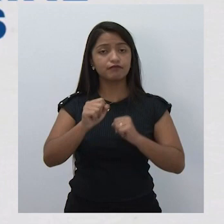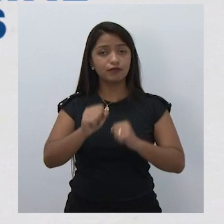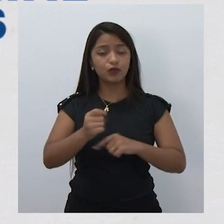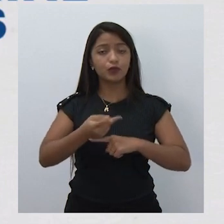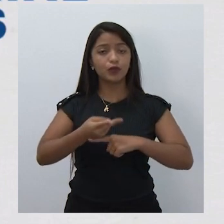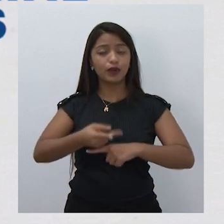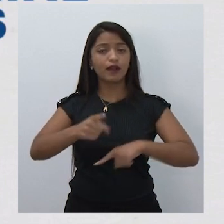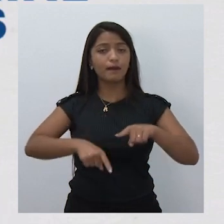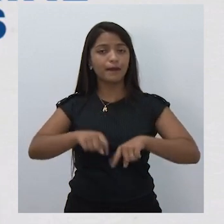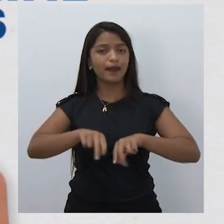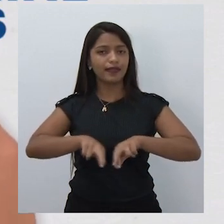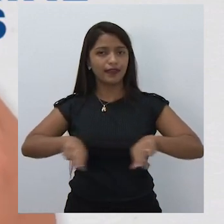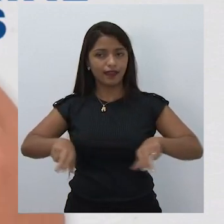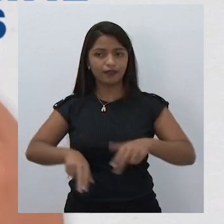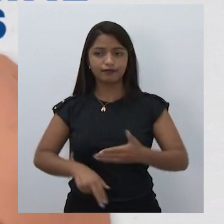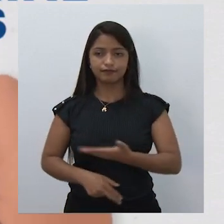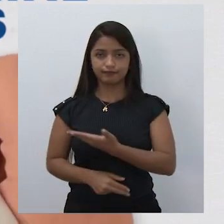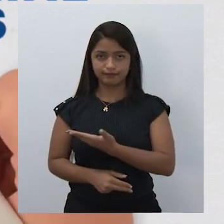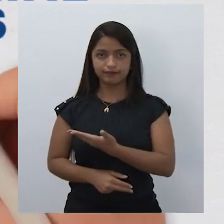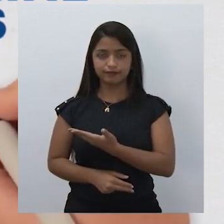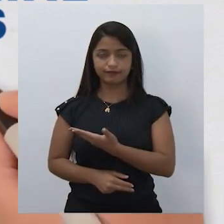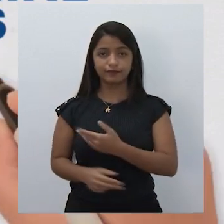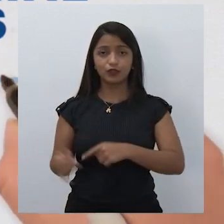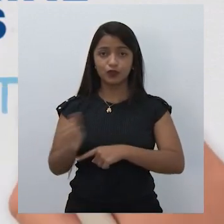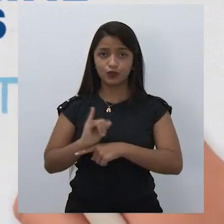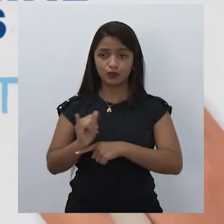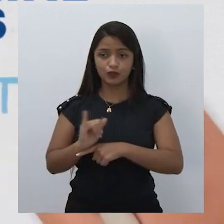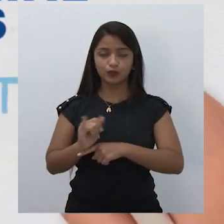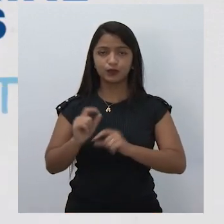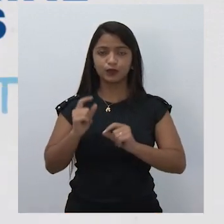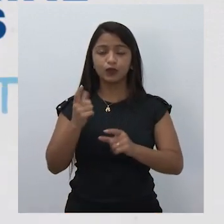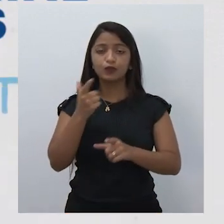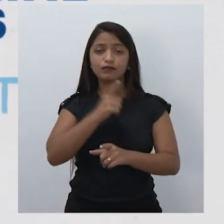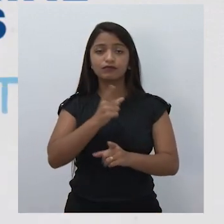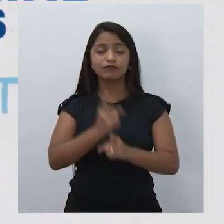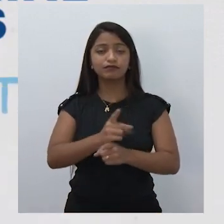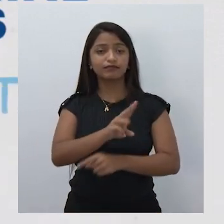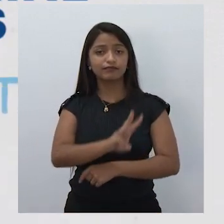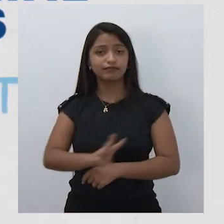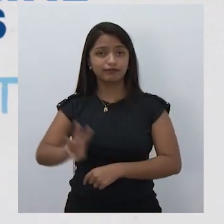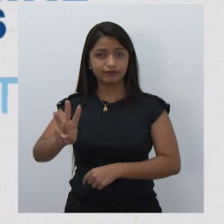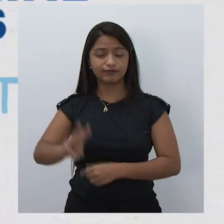materiais do desafio, consultem a página do programa de aprendizagem em